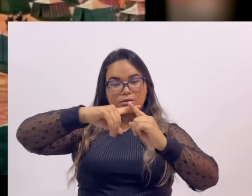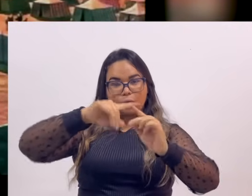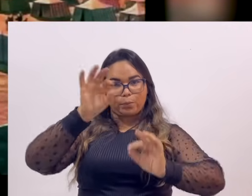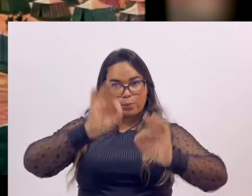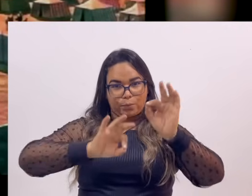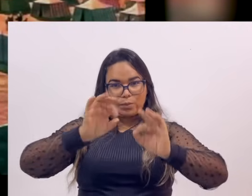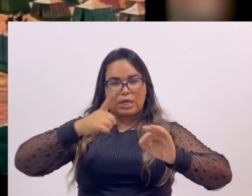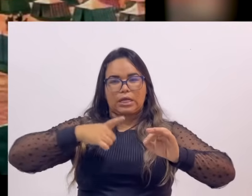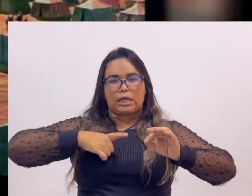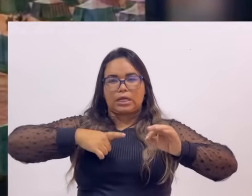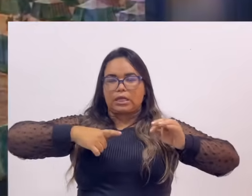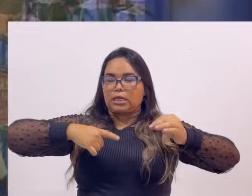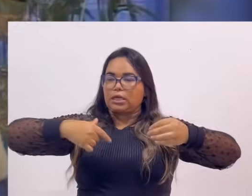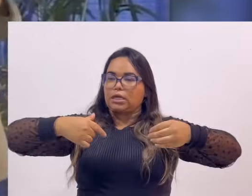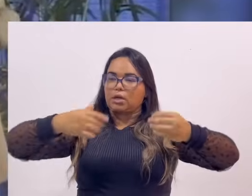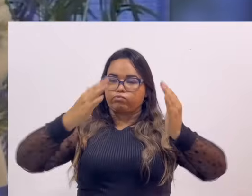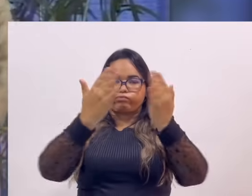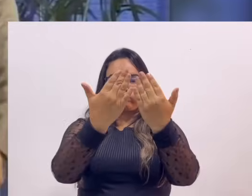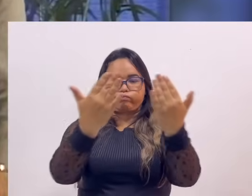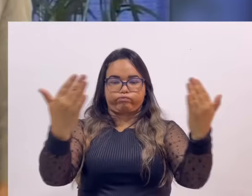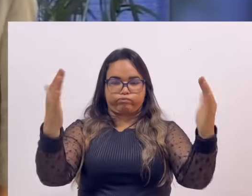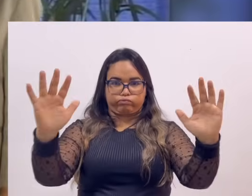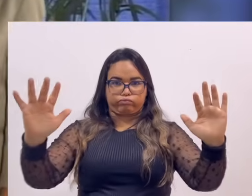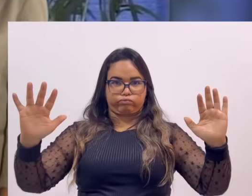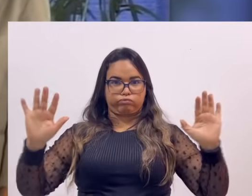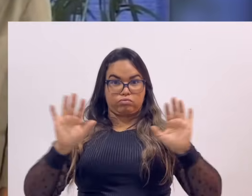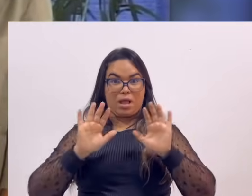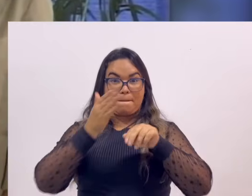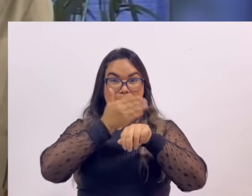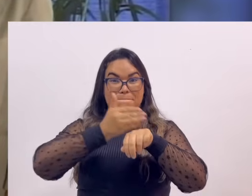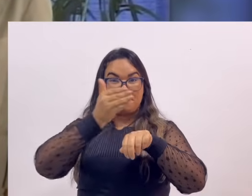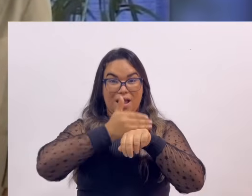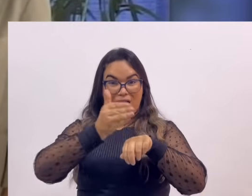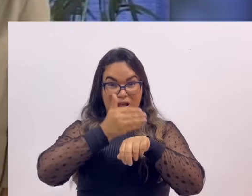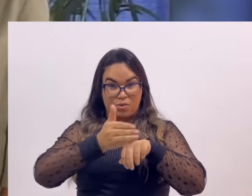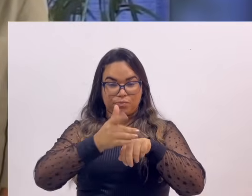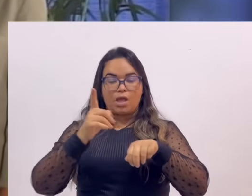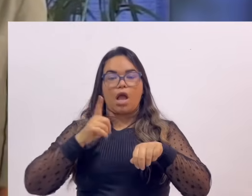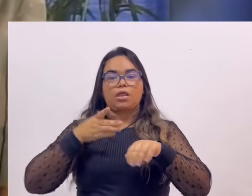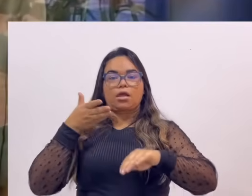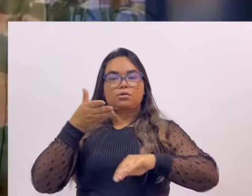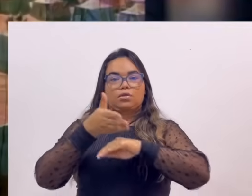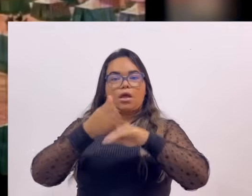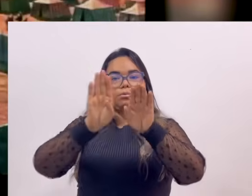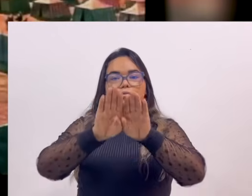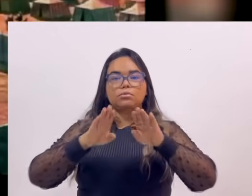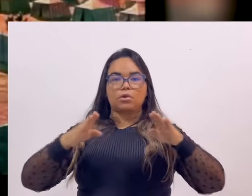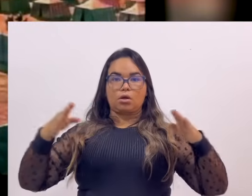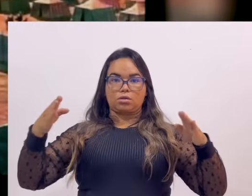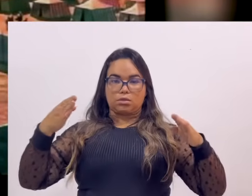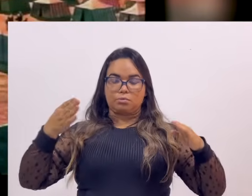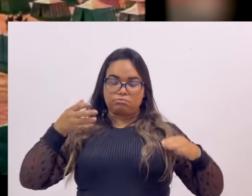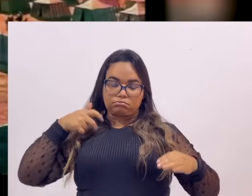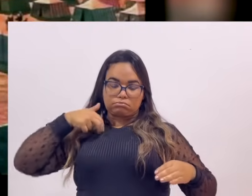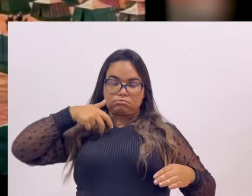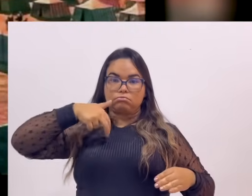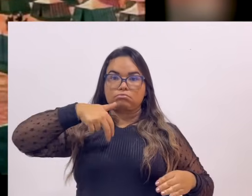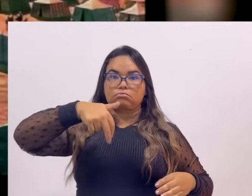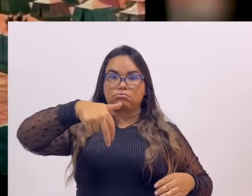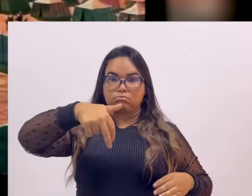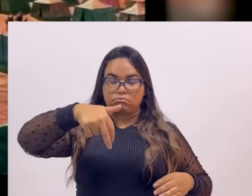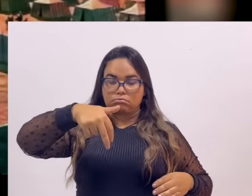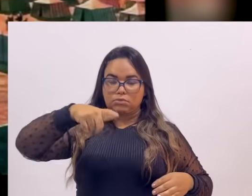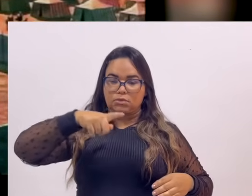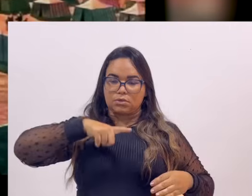de linho branco ao redor. Havia uma entrada que era chamada de porta. e quando você entrava por ali, havia um altar